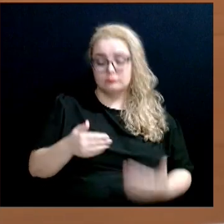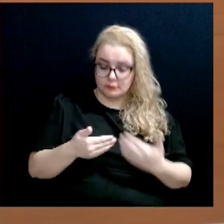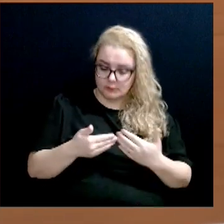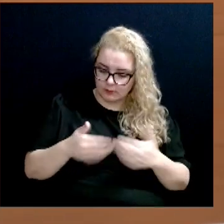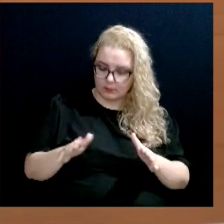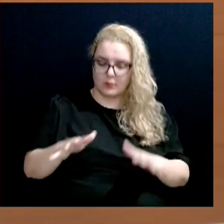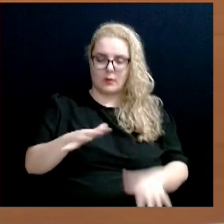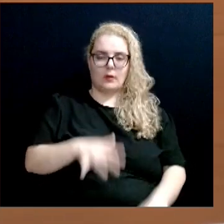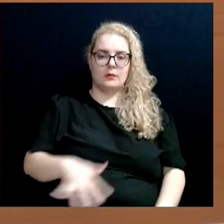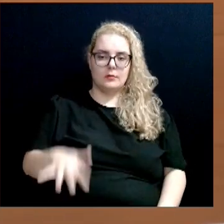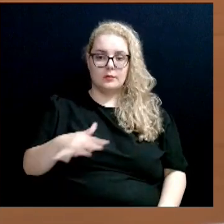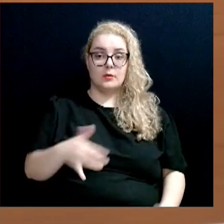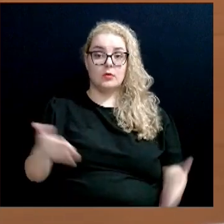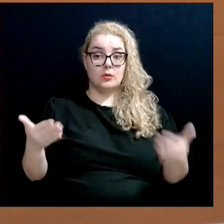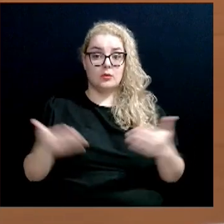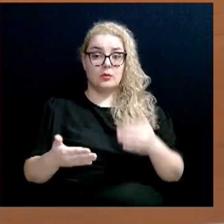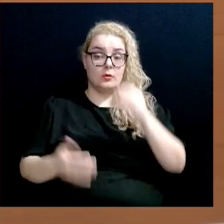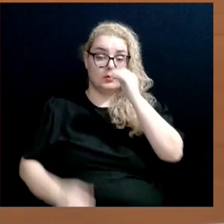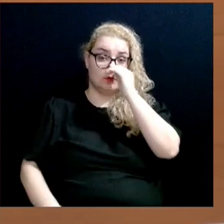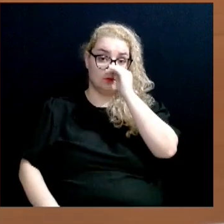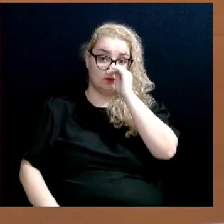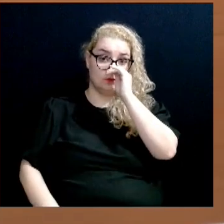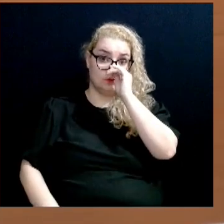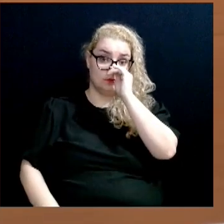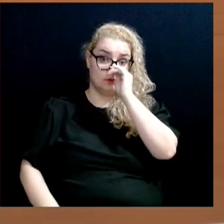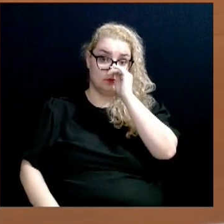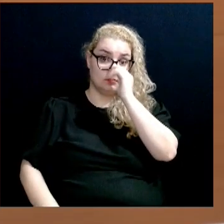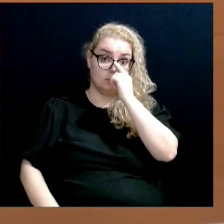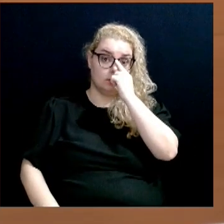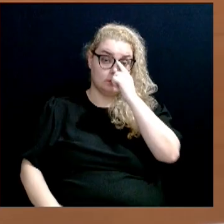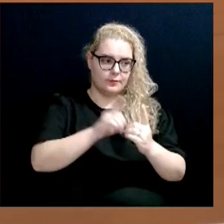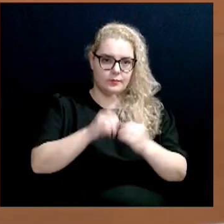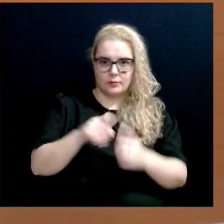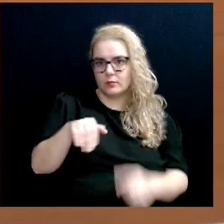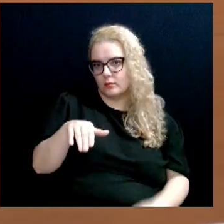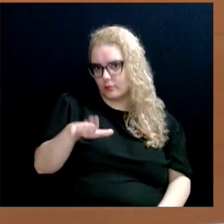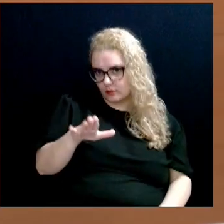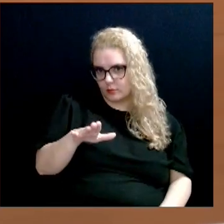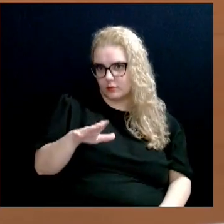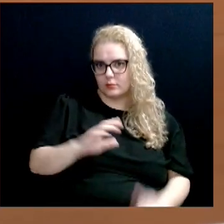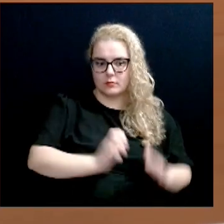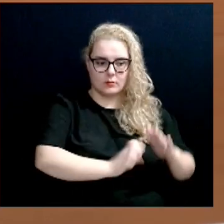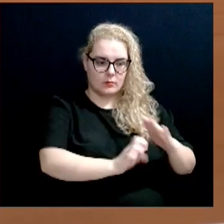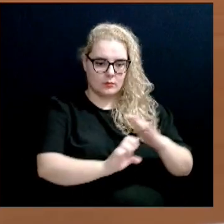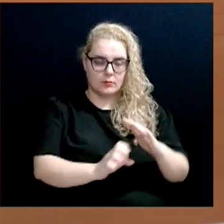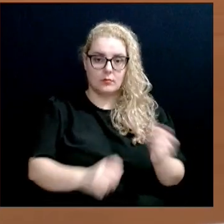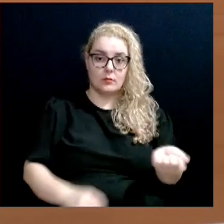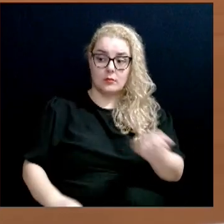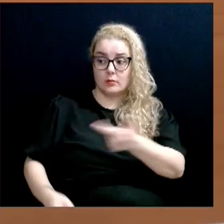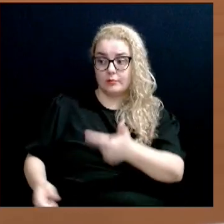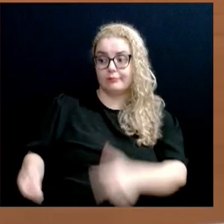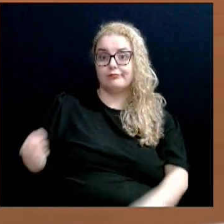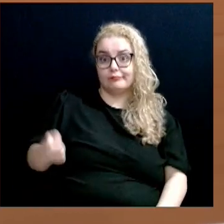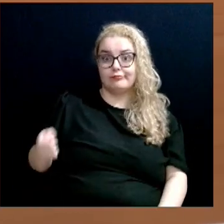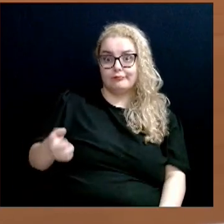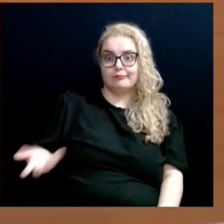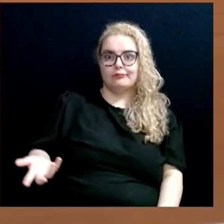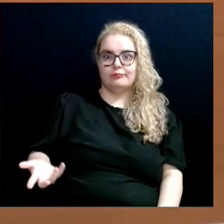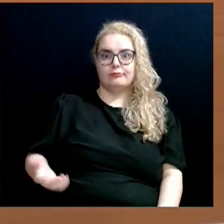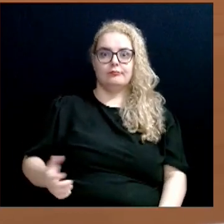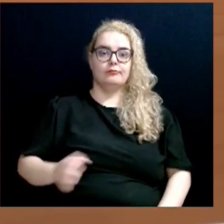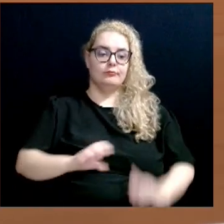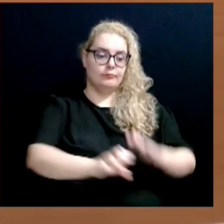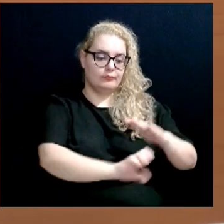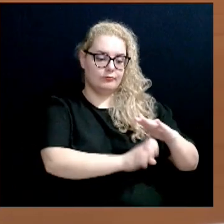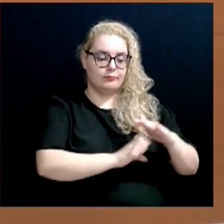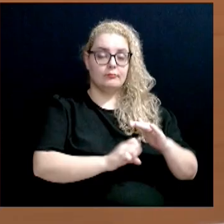que hoje atende muito mais as empresas do que as associações, porque as empresas elas podem